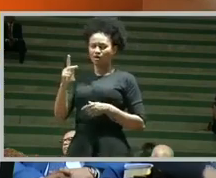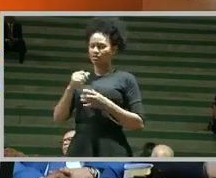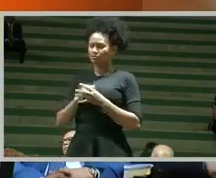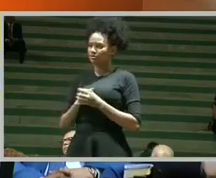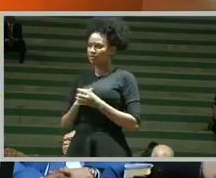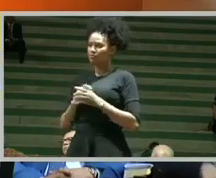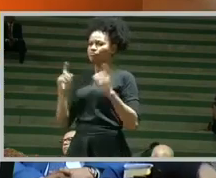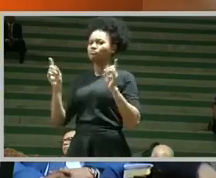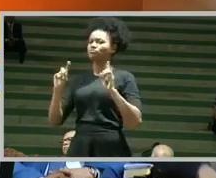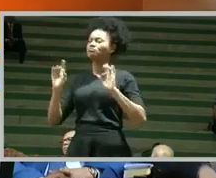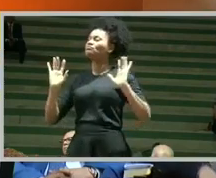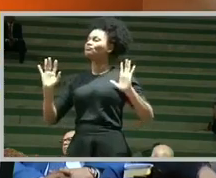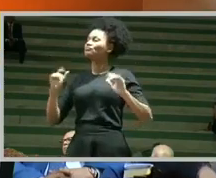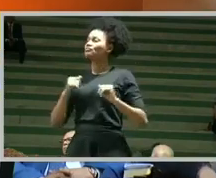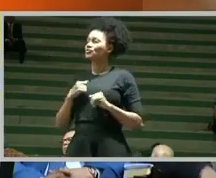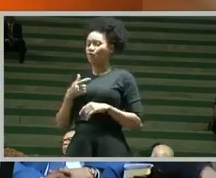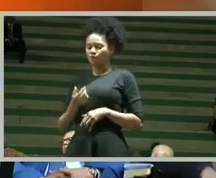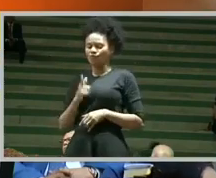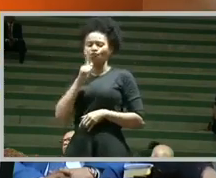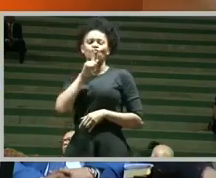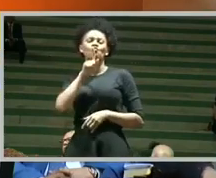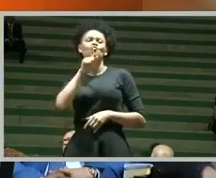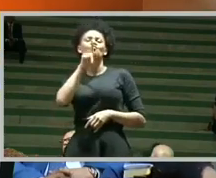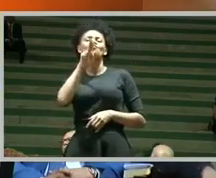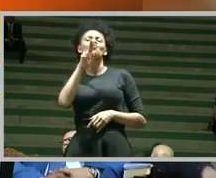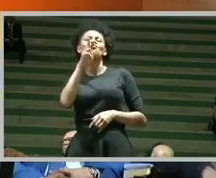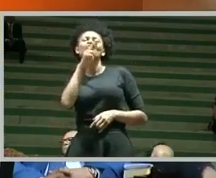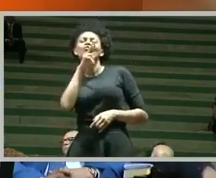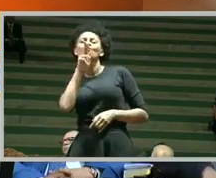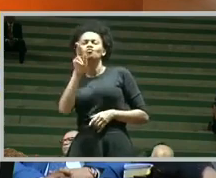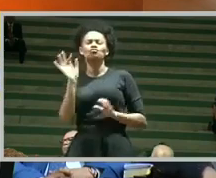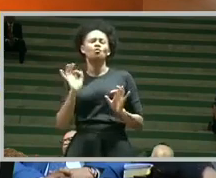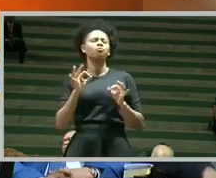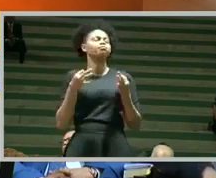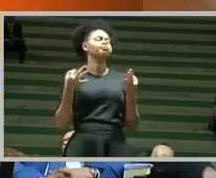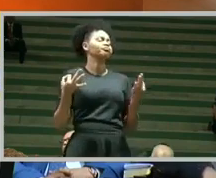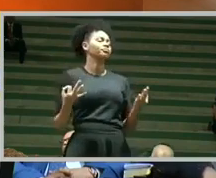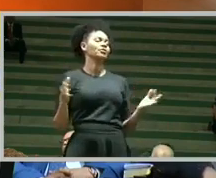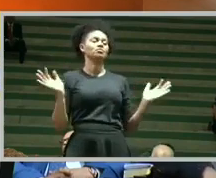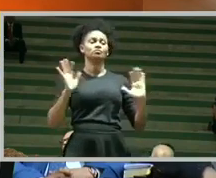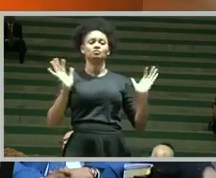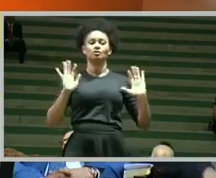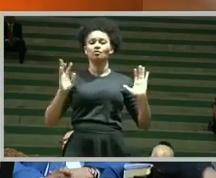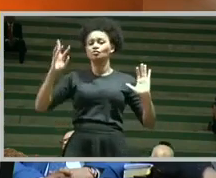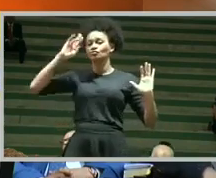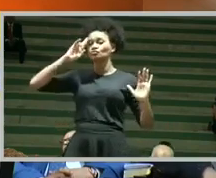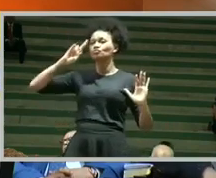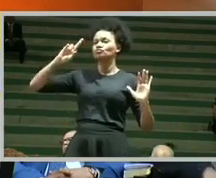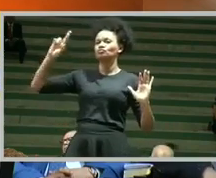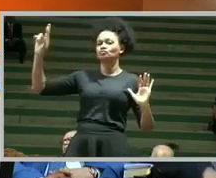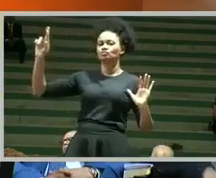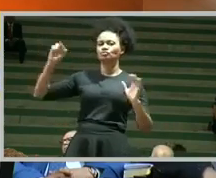Não. Não foi o guru espiritual. Não. Quando o Senhor